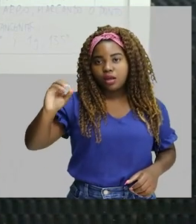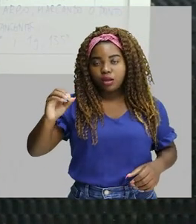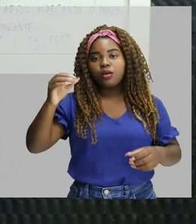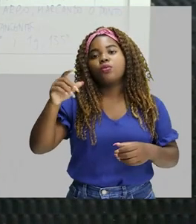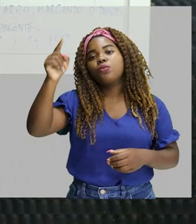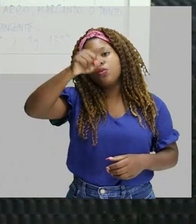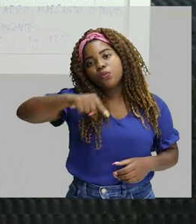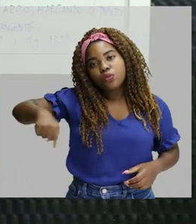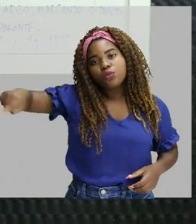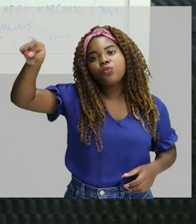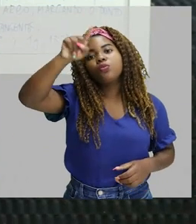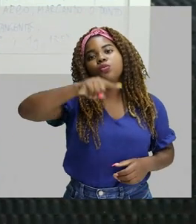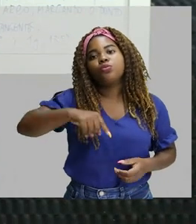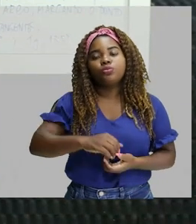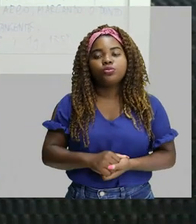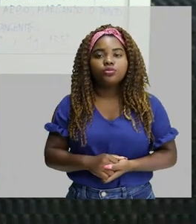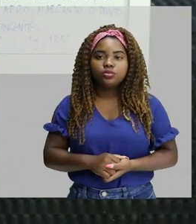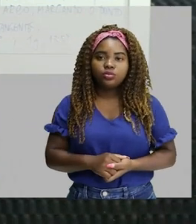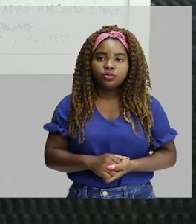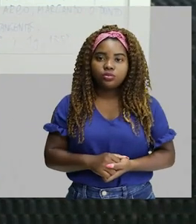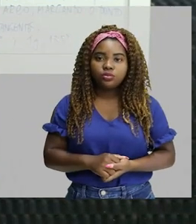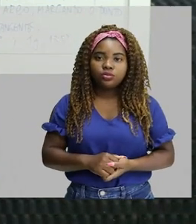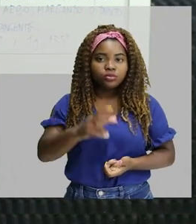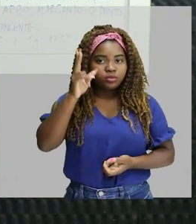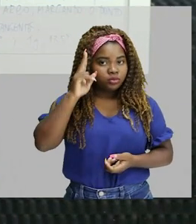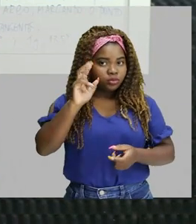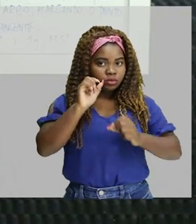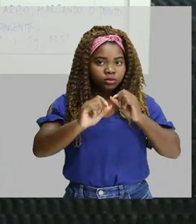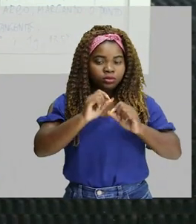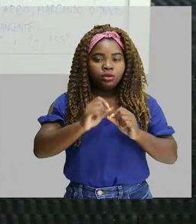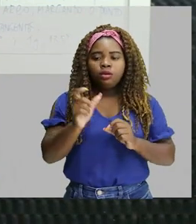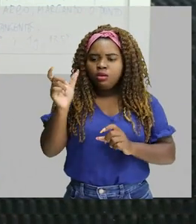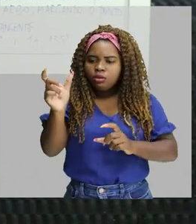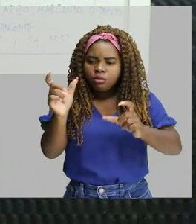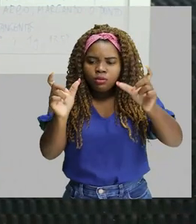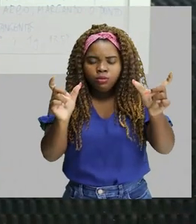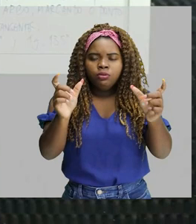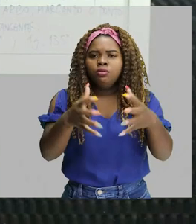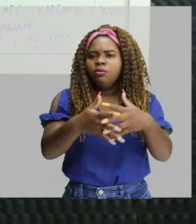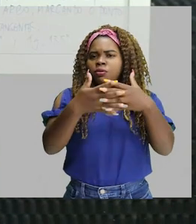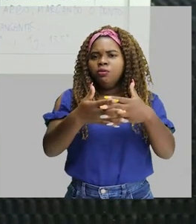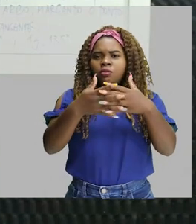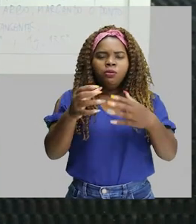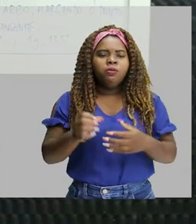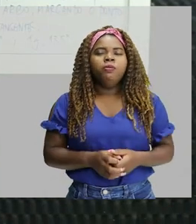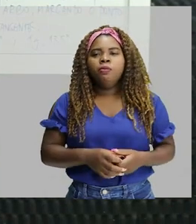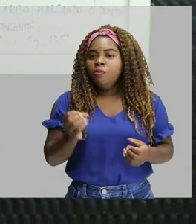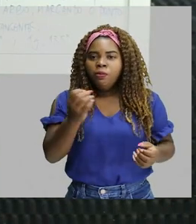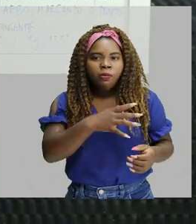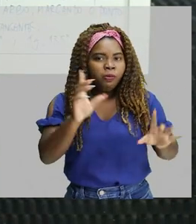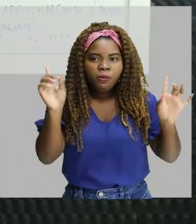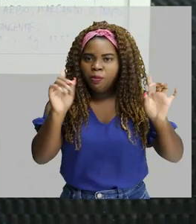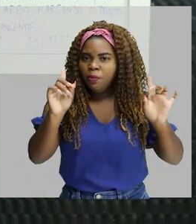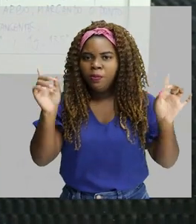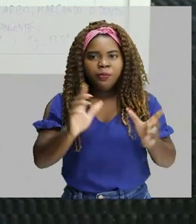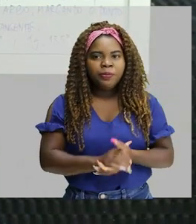depois a gente poder aprofundar os estudos certo Lembrando que essas palavrinhas isso aí não é novidade para vocês porque já